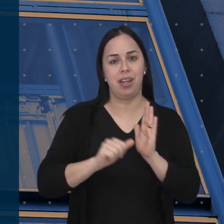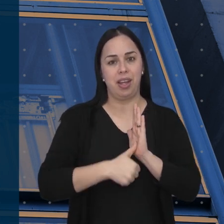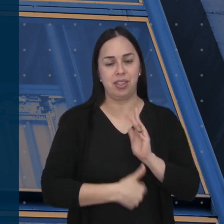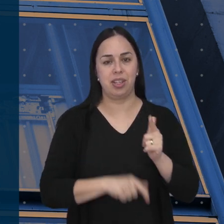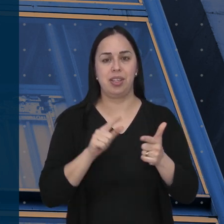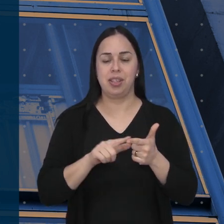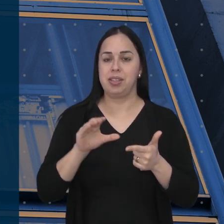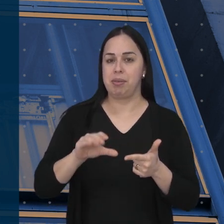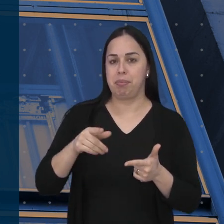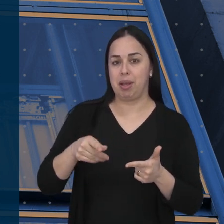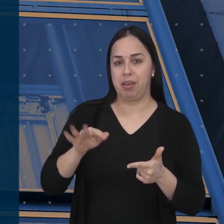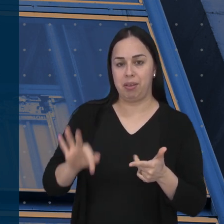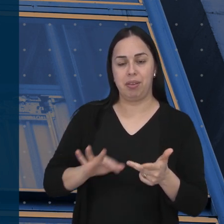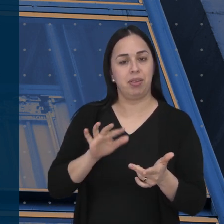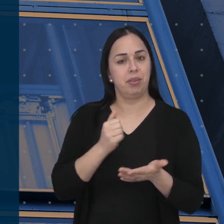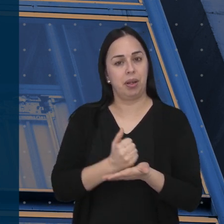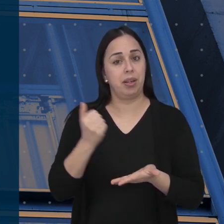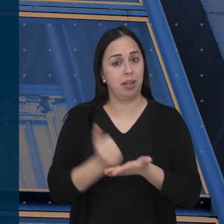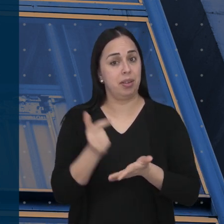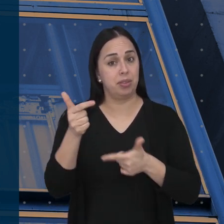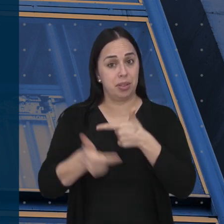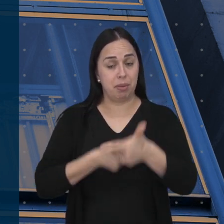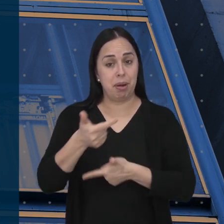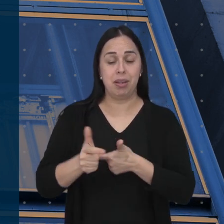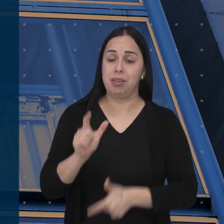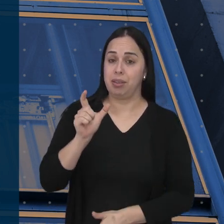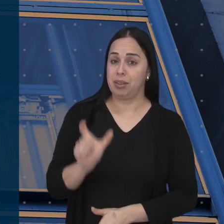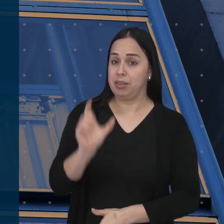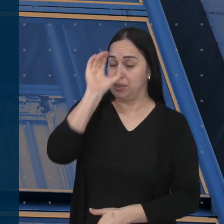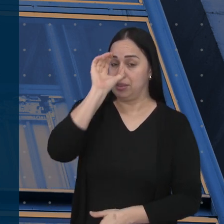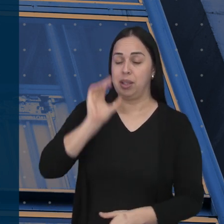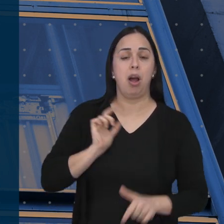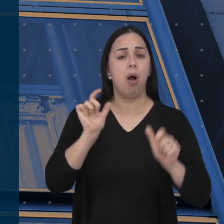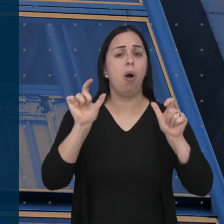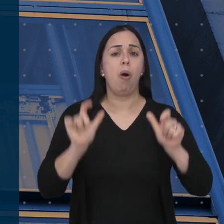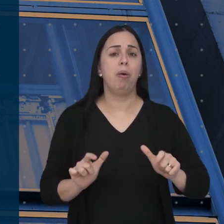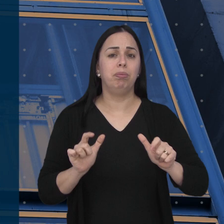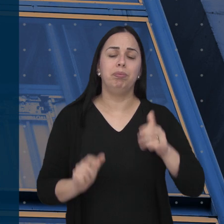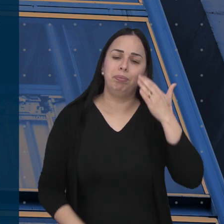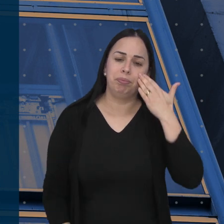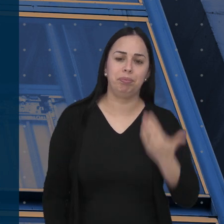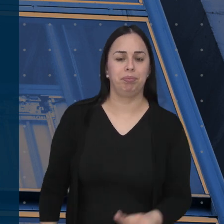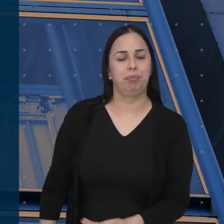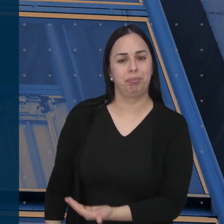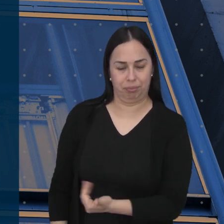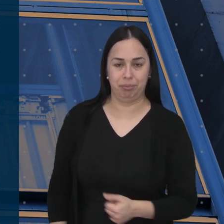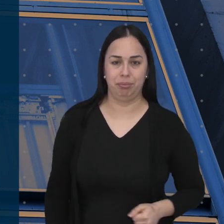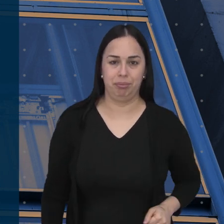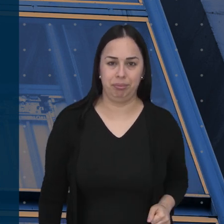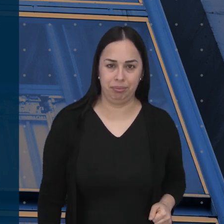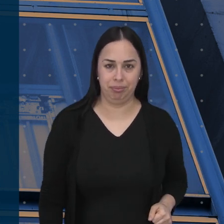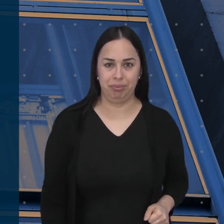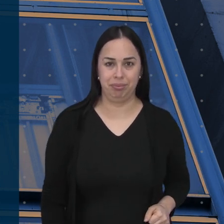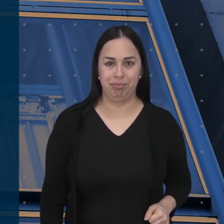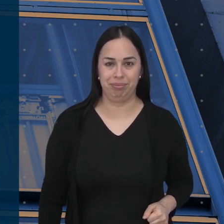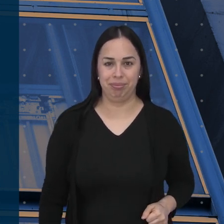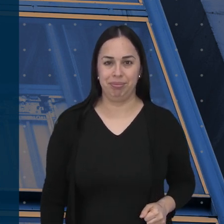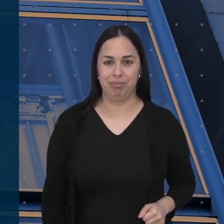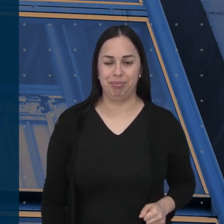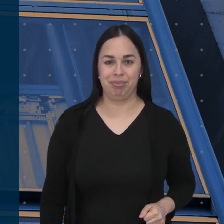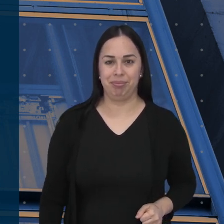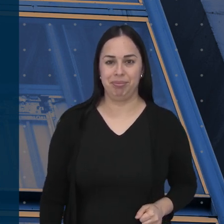CPF, carteira de trabalho e o cartão cidadão. O PAT fica na Praça Afonso Pena, número 175, no centro.